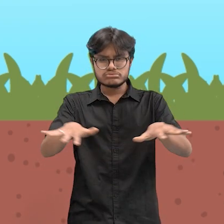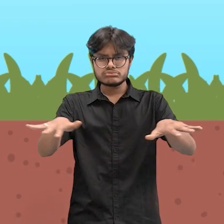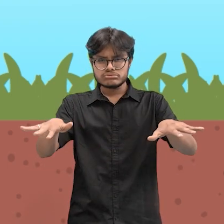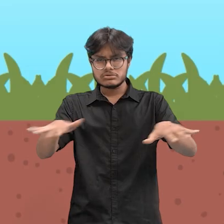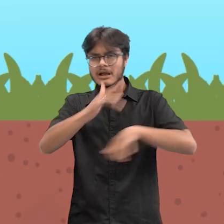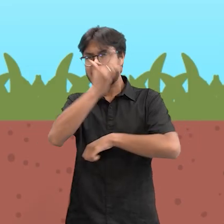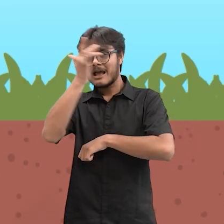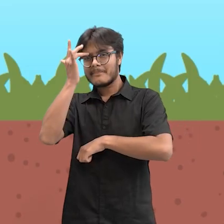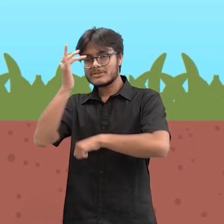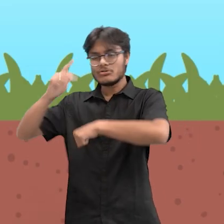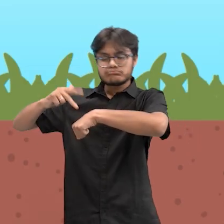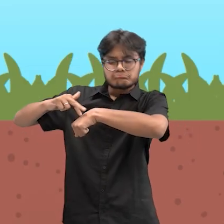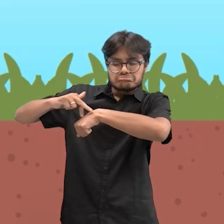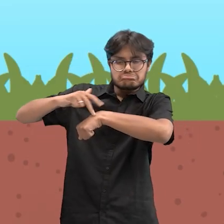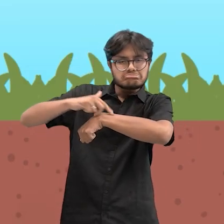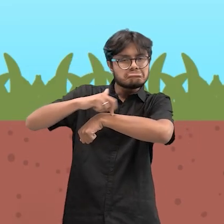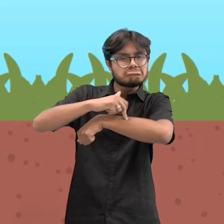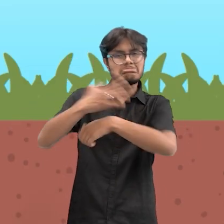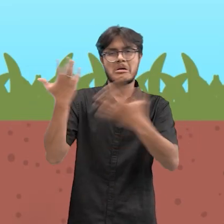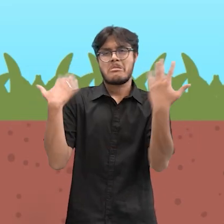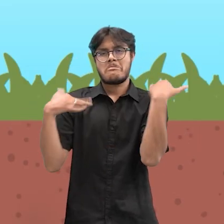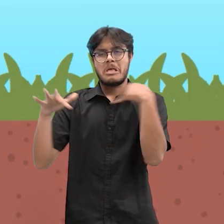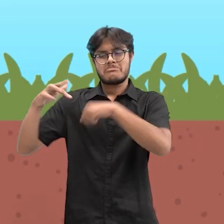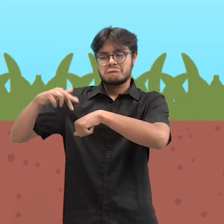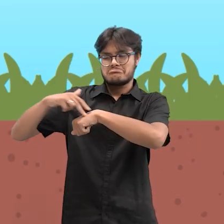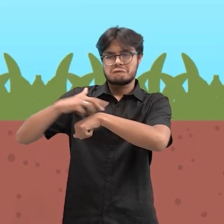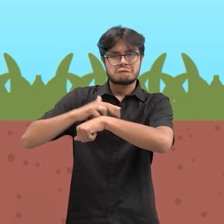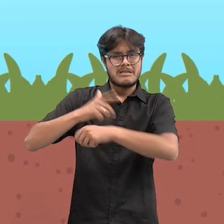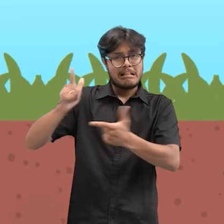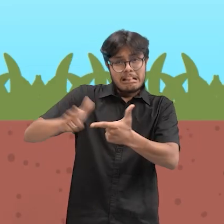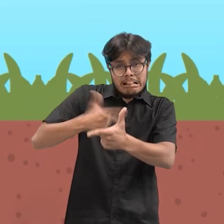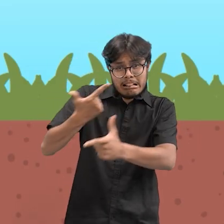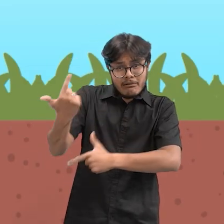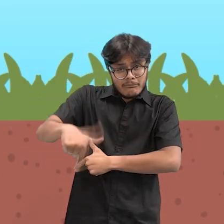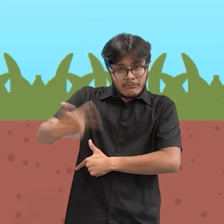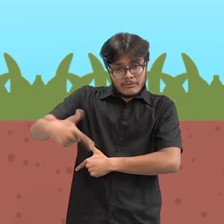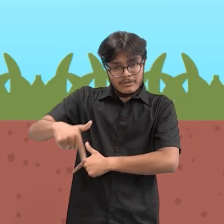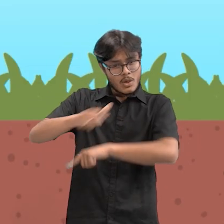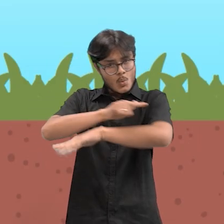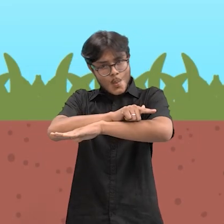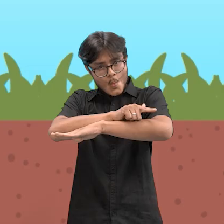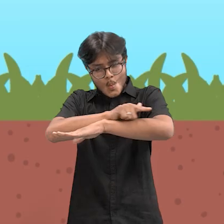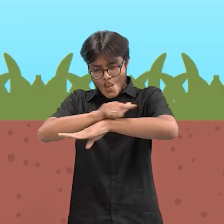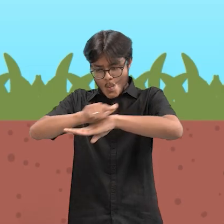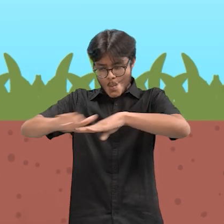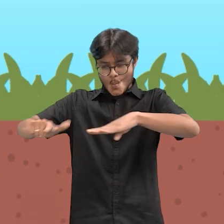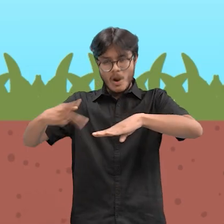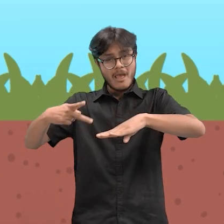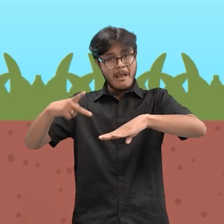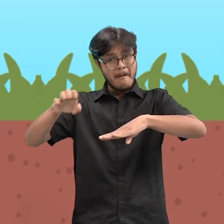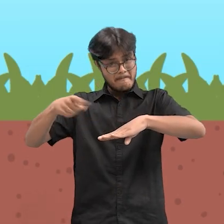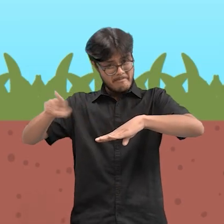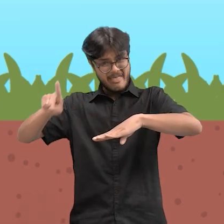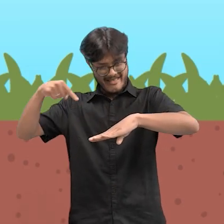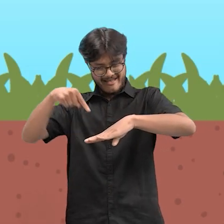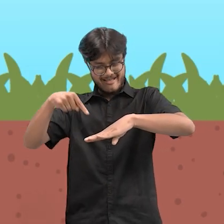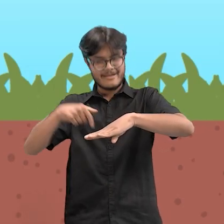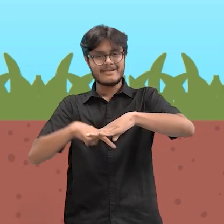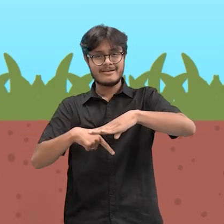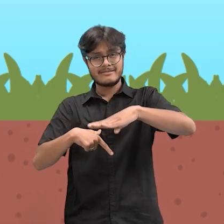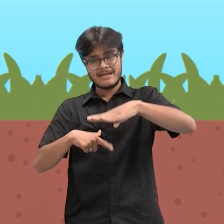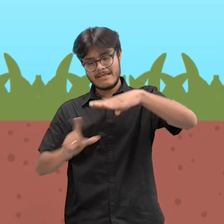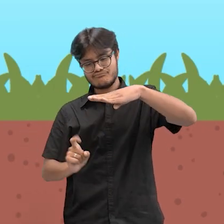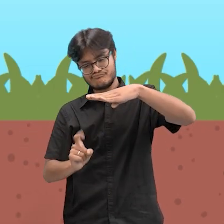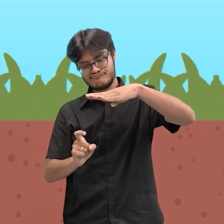pessoa vai andar descalça, olha só o pezinho da princesa, certo? E